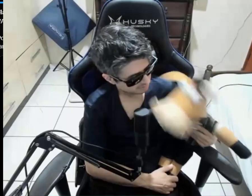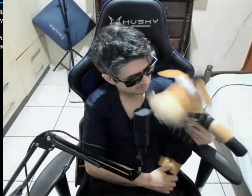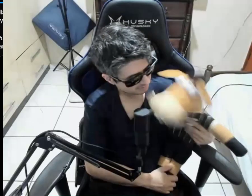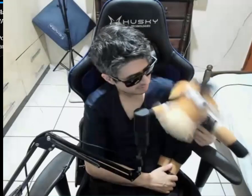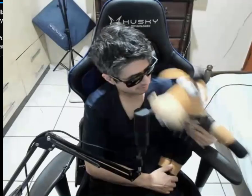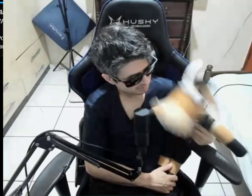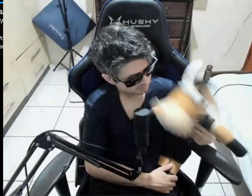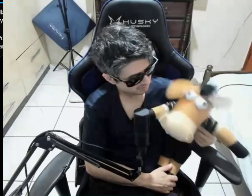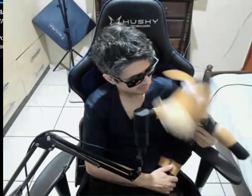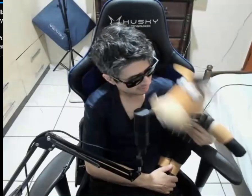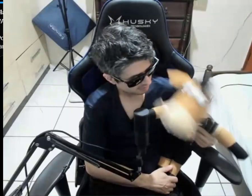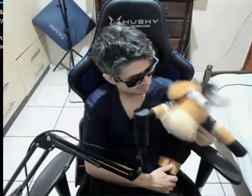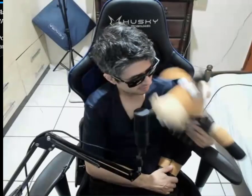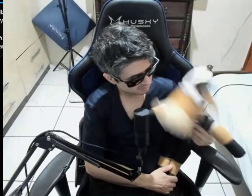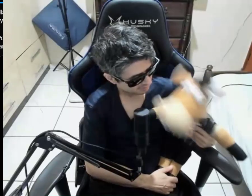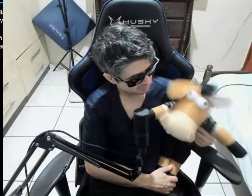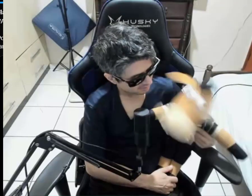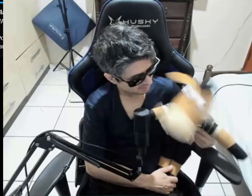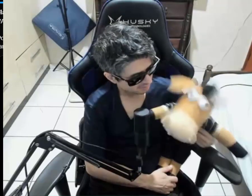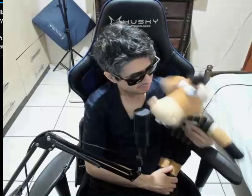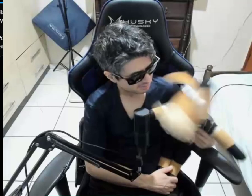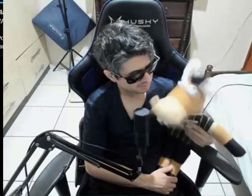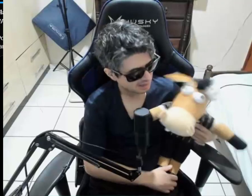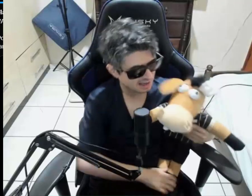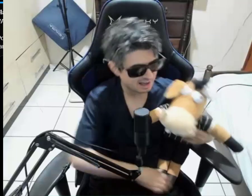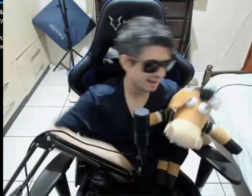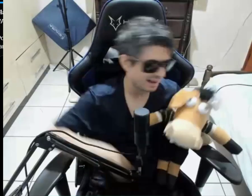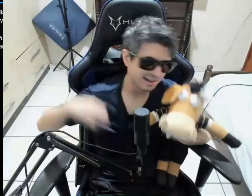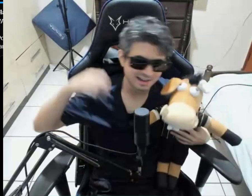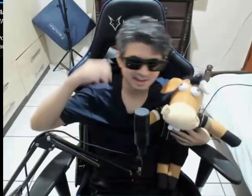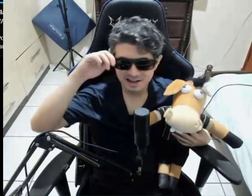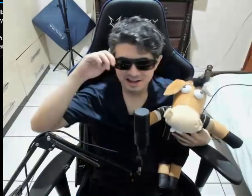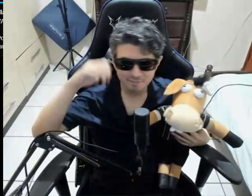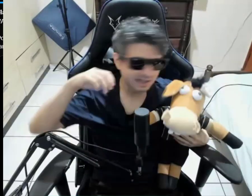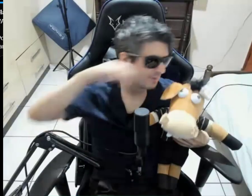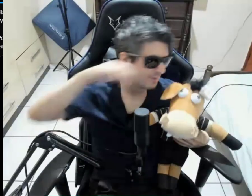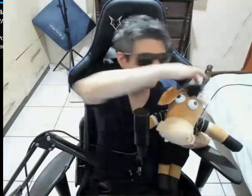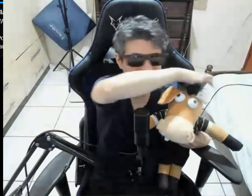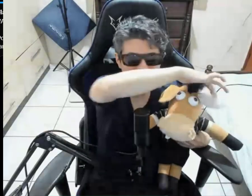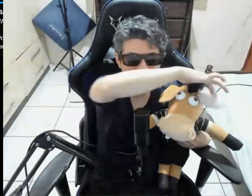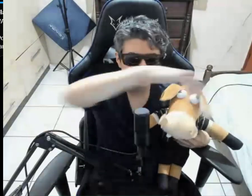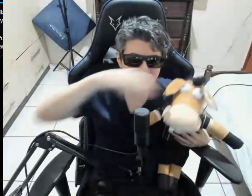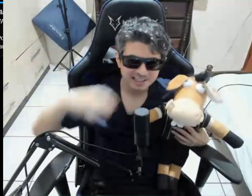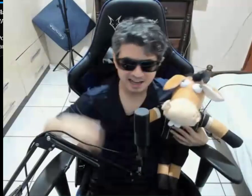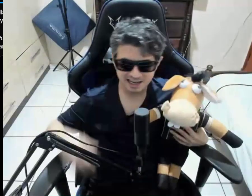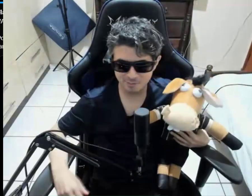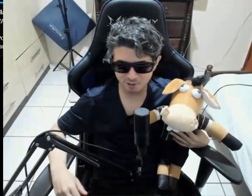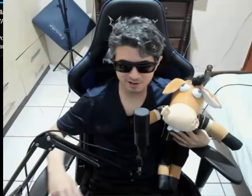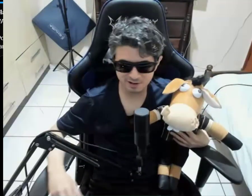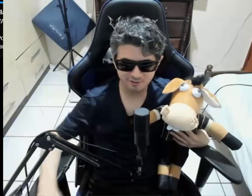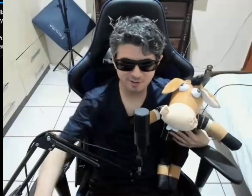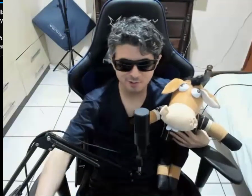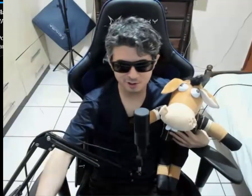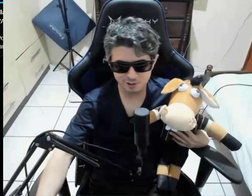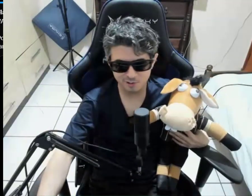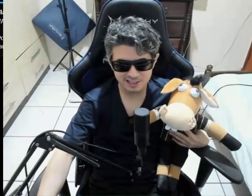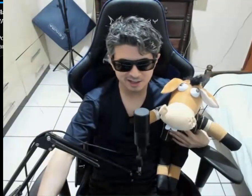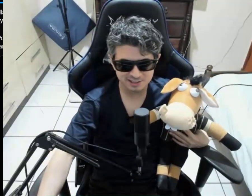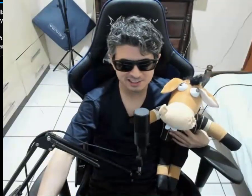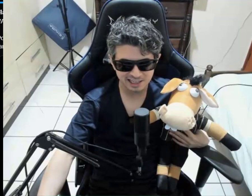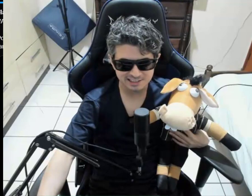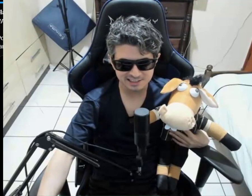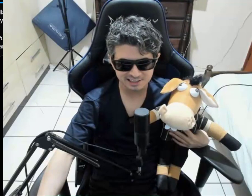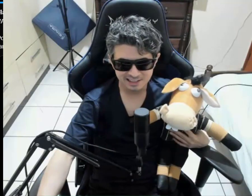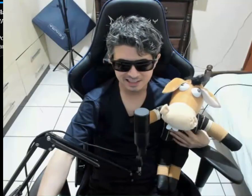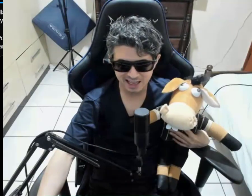inquérito. Essa CPMI vai ser muito melhor que Big Brother. Big Brother, aliás, que acabou e foi muito ruim